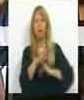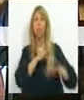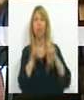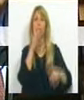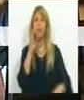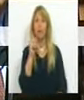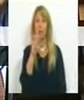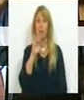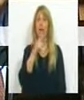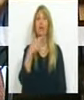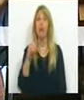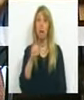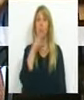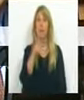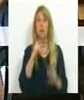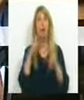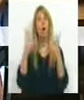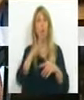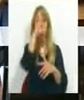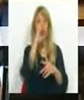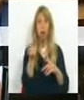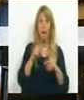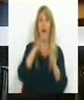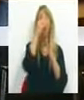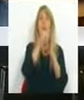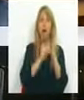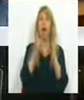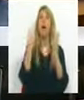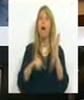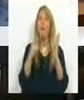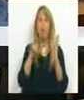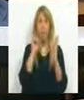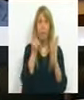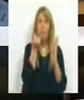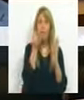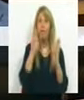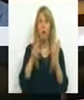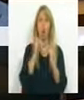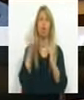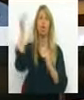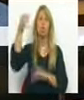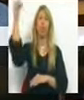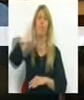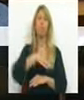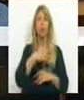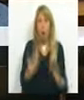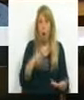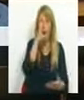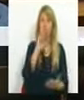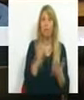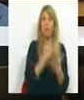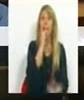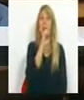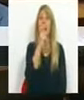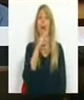verba superior àquela que atualmente este Governo afetou para o IGAMOTE. Portanto, ao contrário